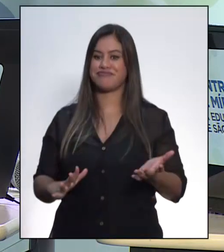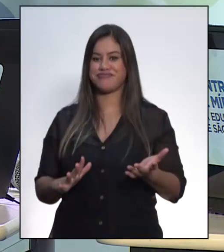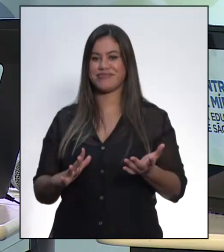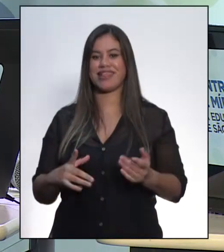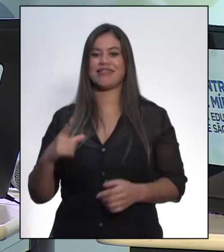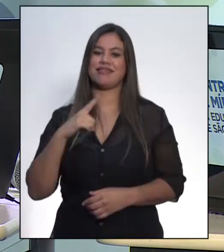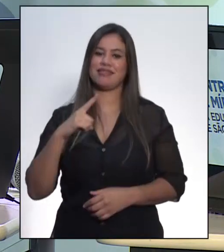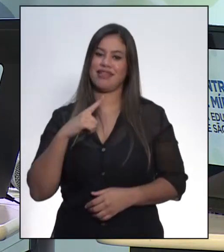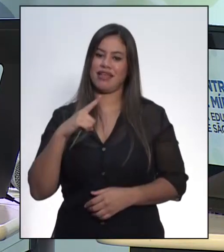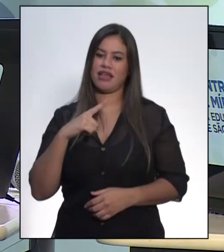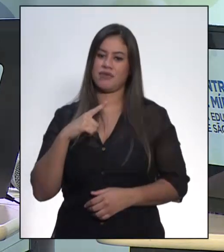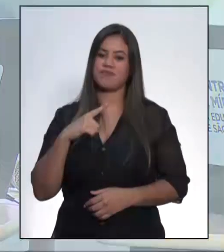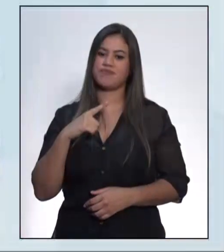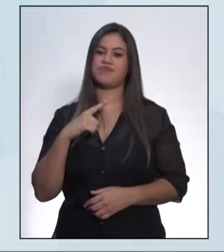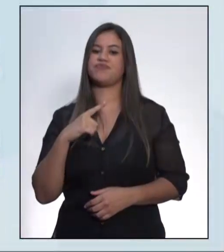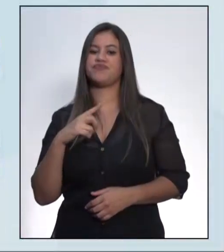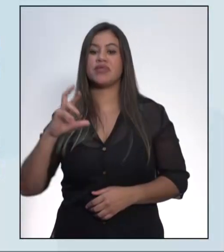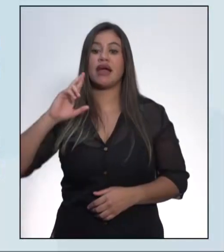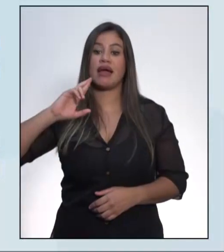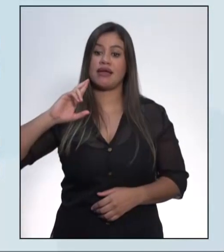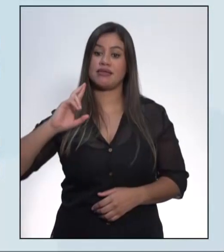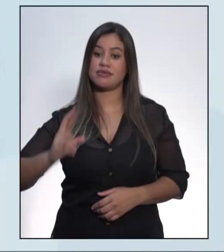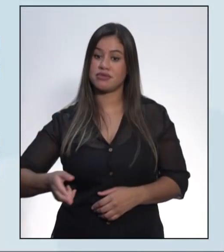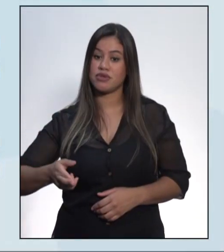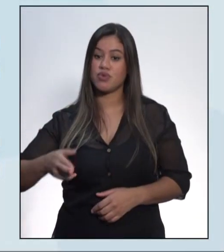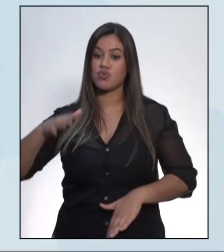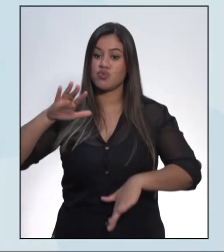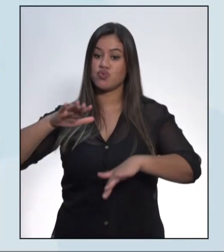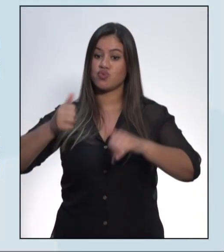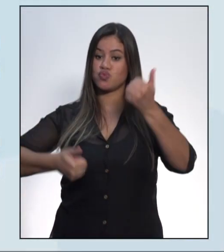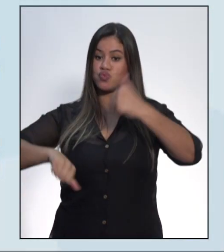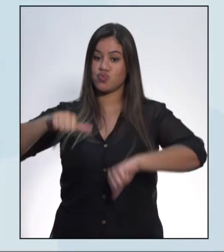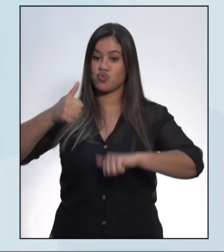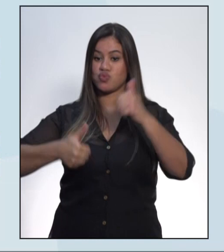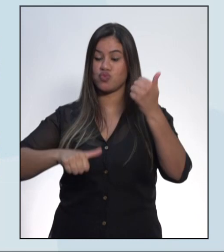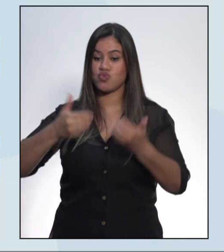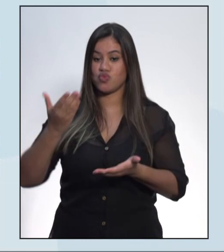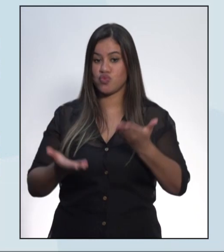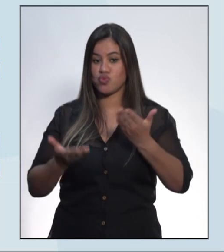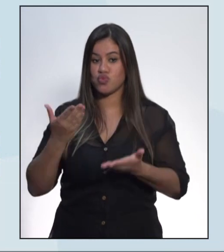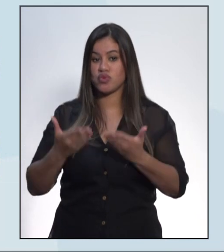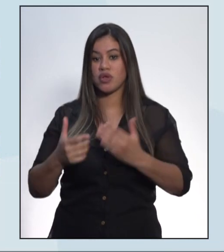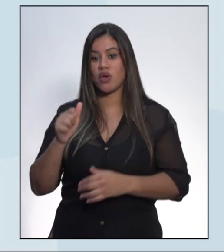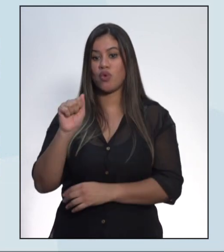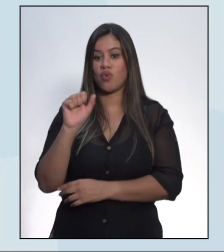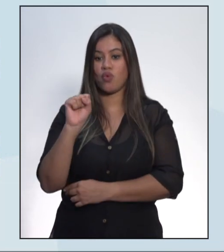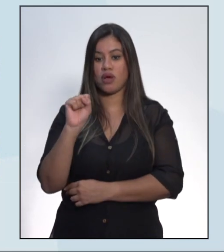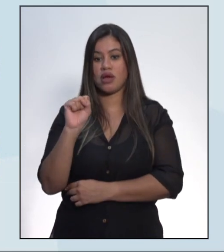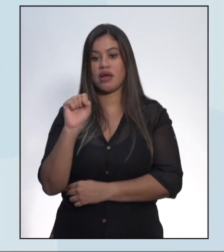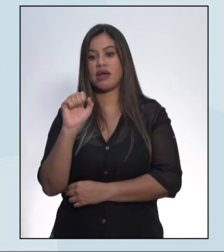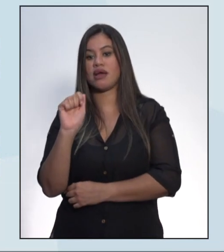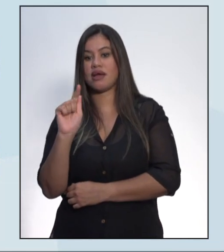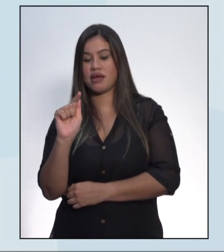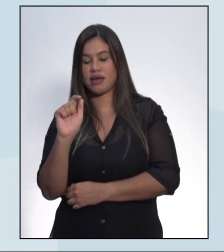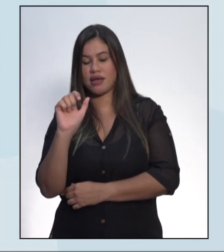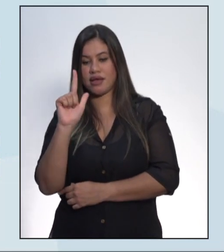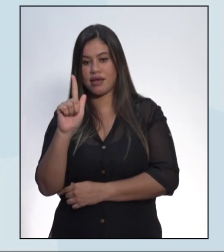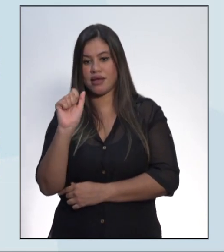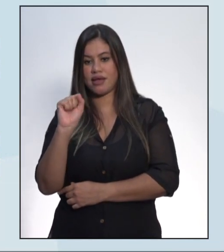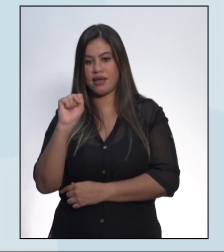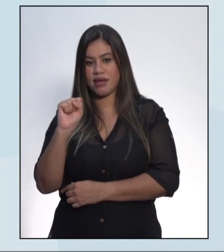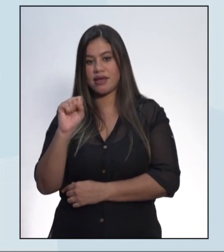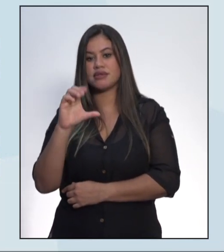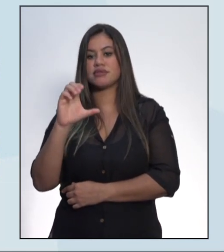eu tenho ali a reação de equilíbrio químico do refrigerante, né, que é o gás carbônico que interage com a água e forma o nosso